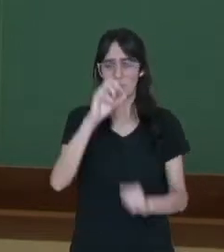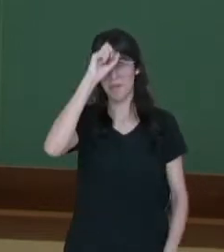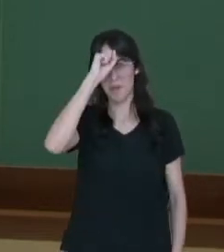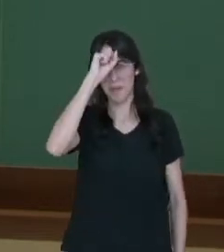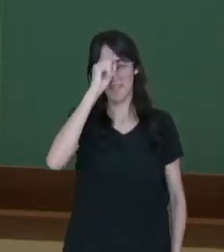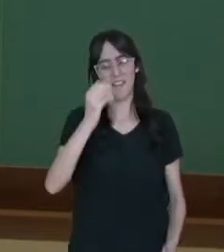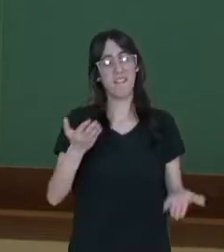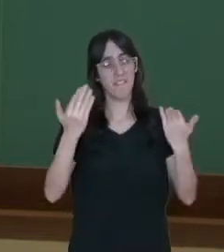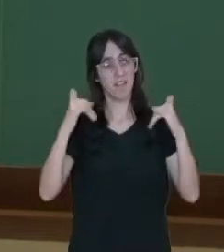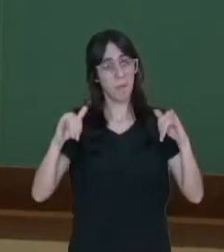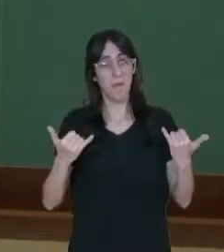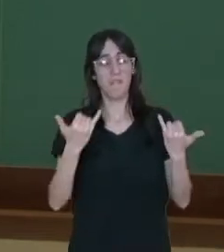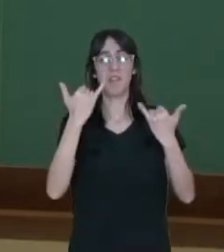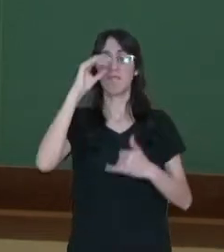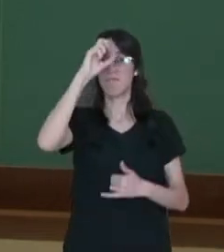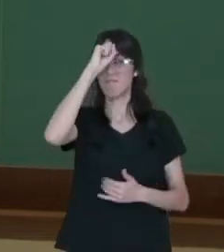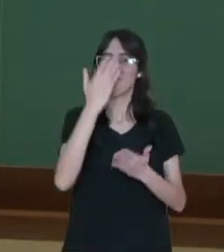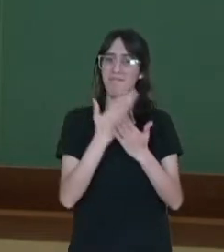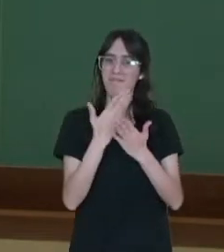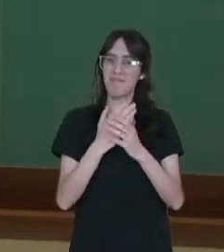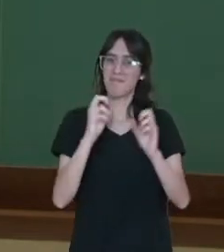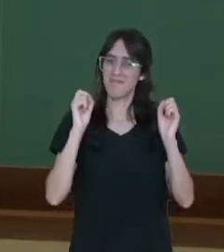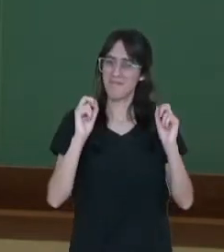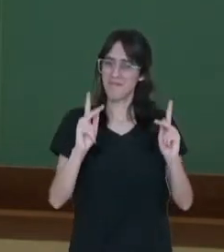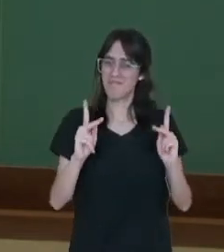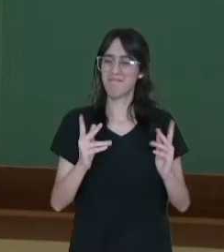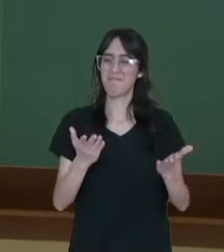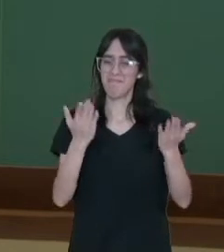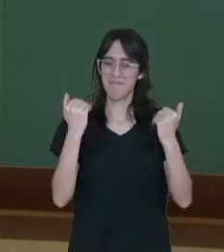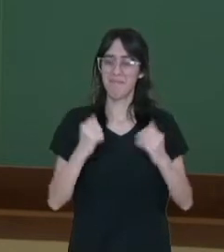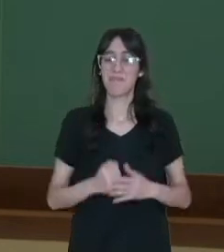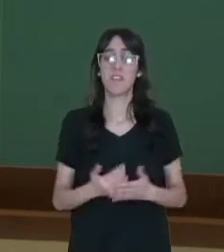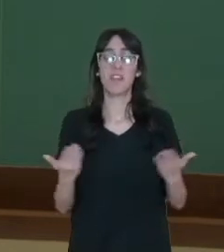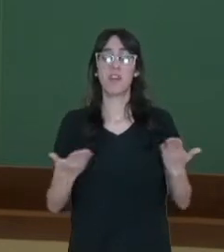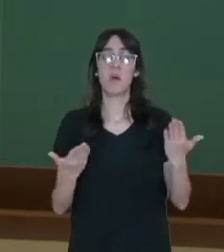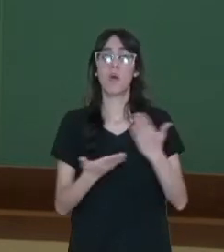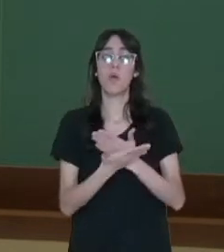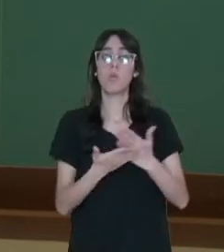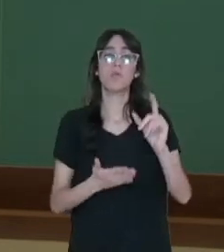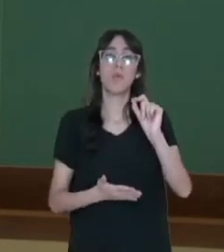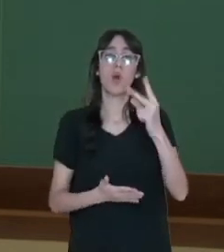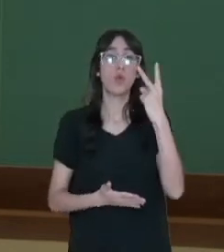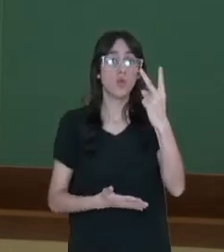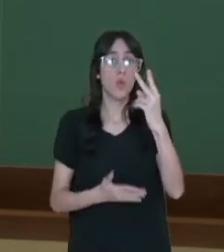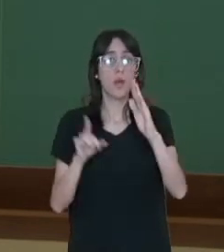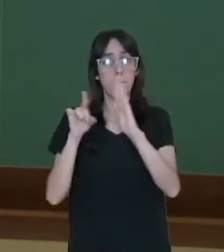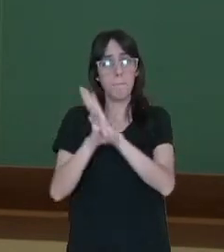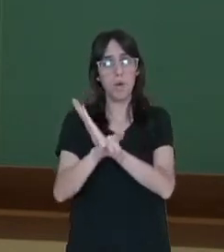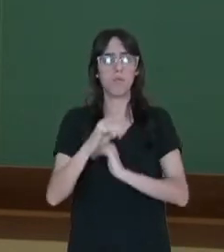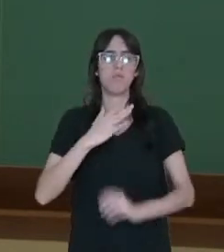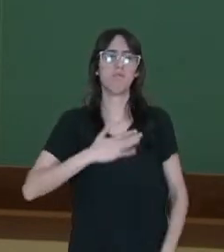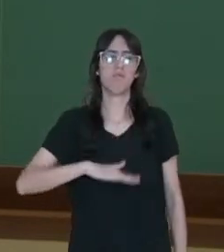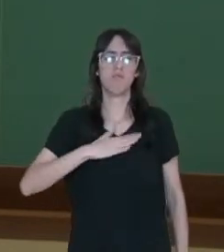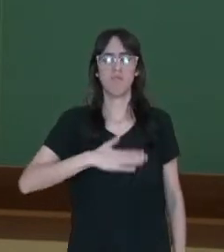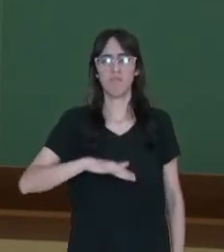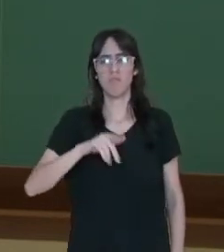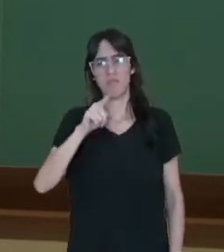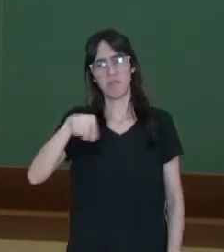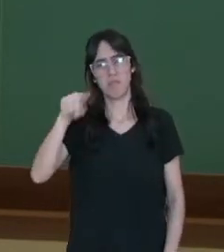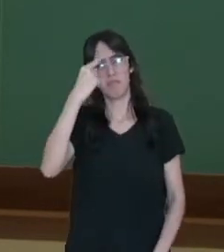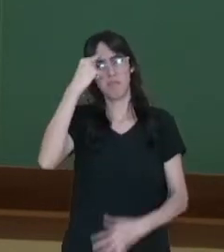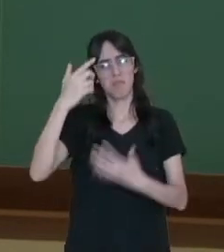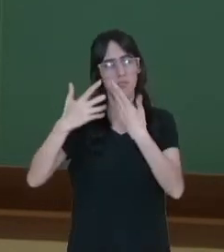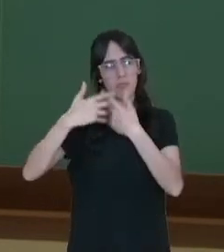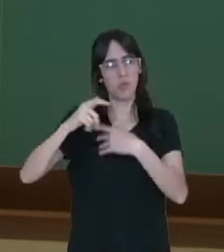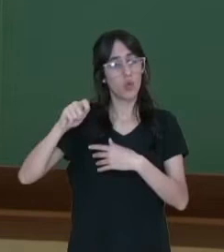para estudar, para aprender muito. Vem com a gente. E para começar, duas perguntas super tranquilas relacionadas a